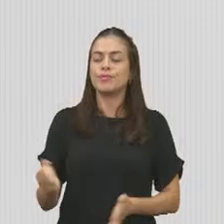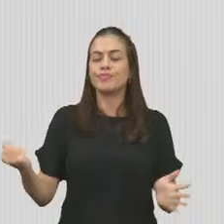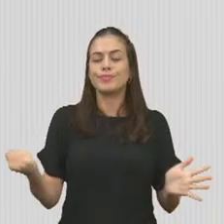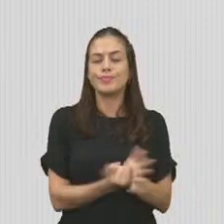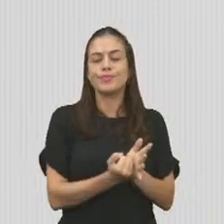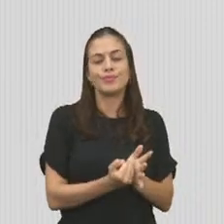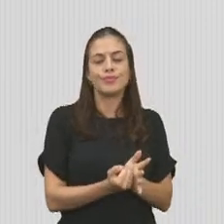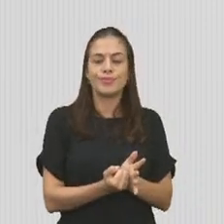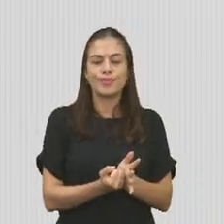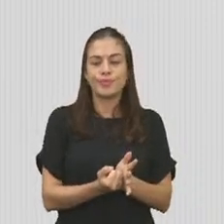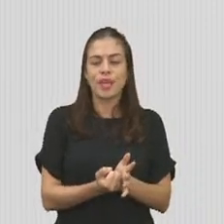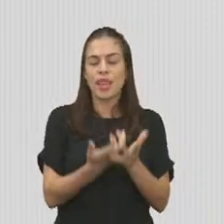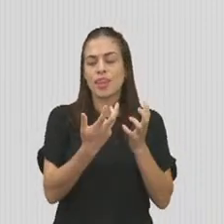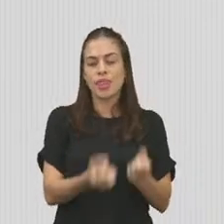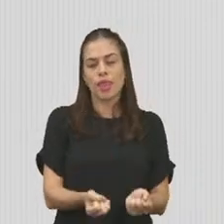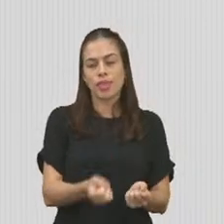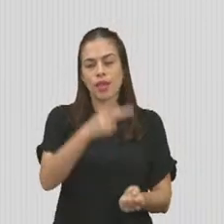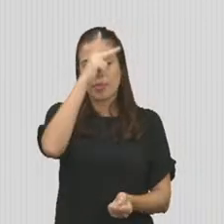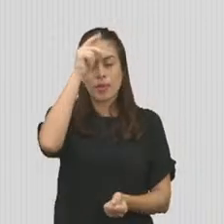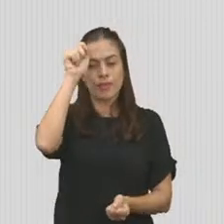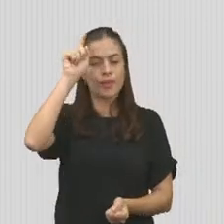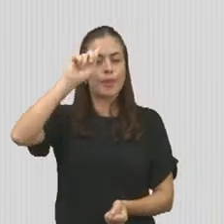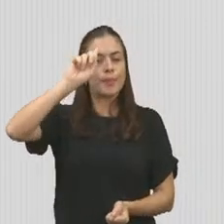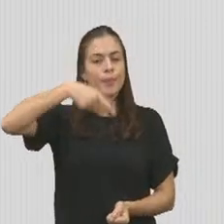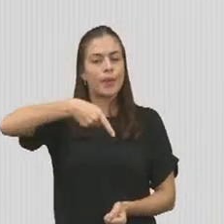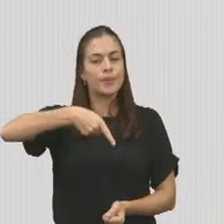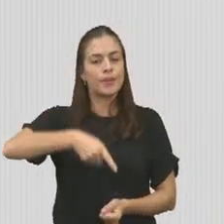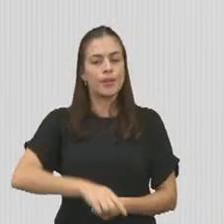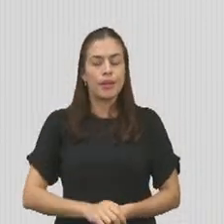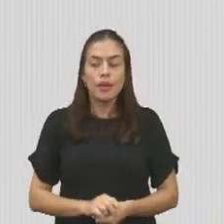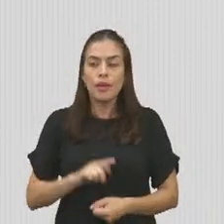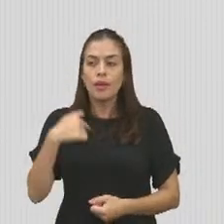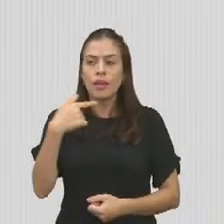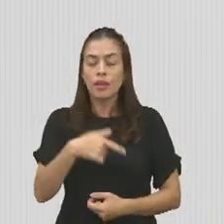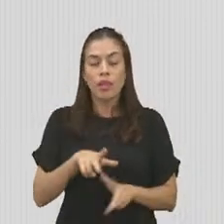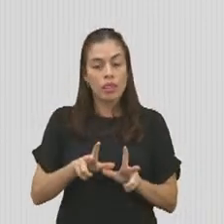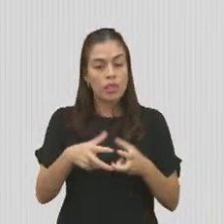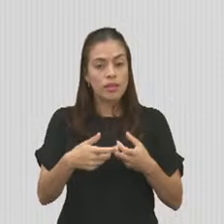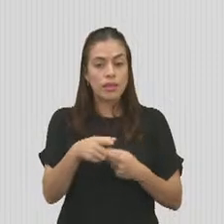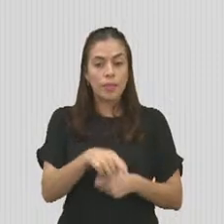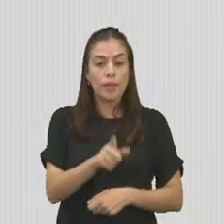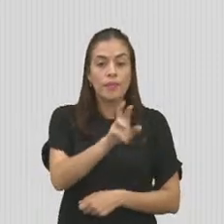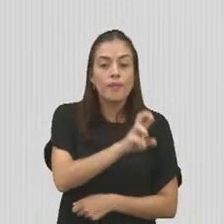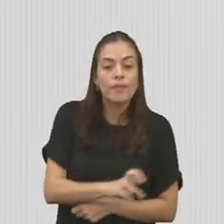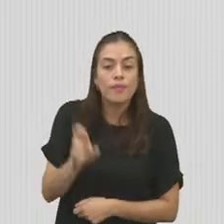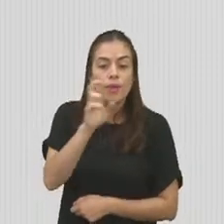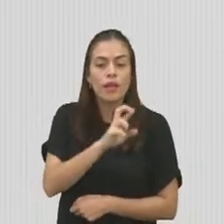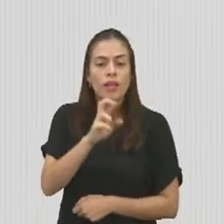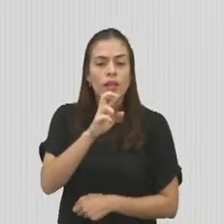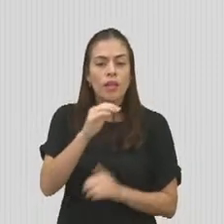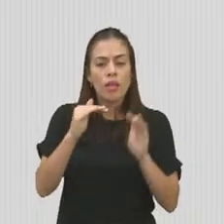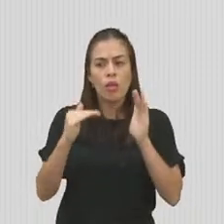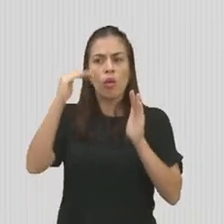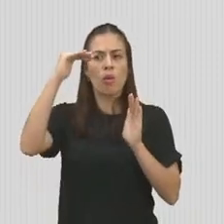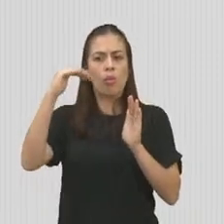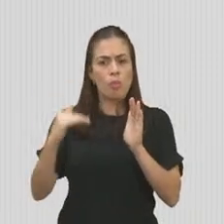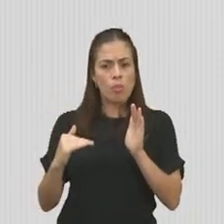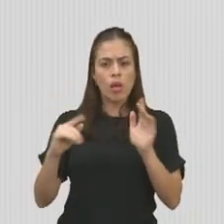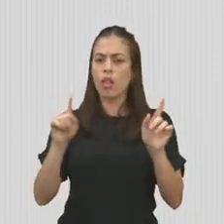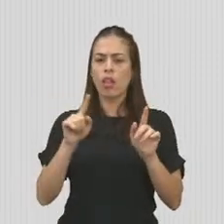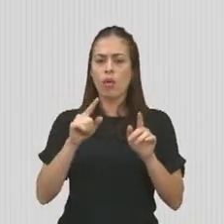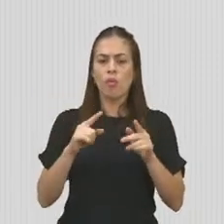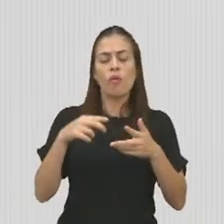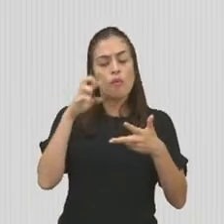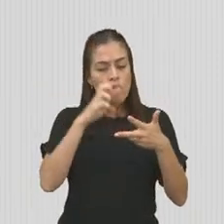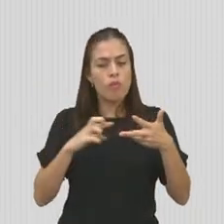o que o prefeito manda. E essa casa não se presta a isso. A função dessa casa é fiscalizar. A gente não está nem acima e nem abaixo do prefeito. Nós somos um ente